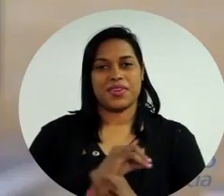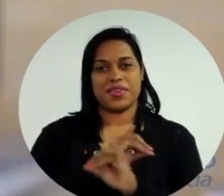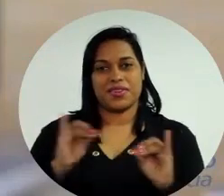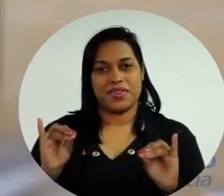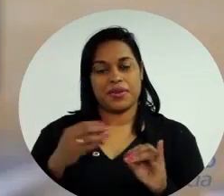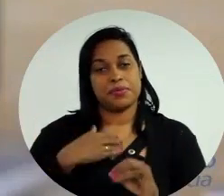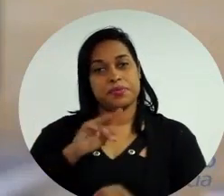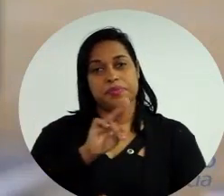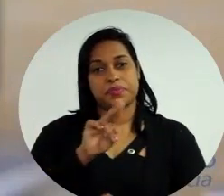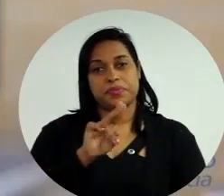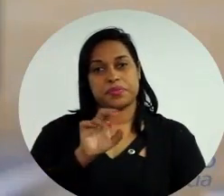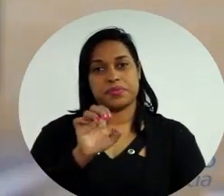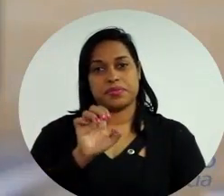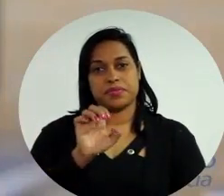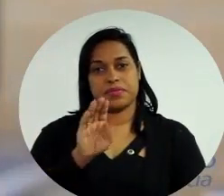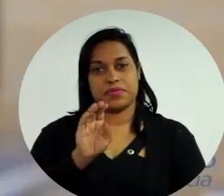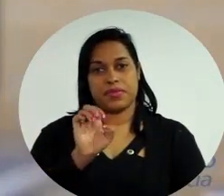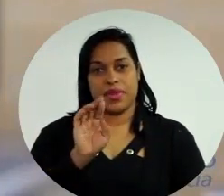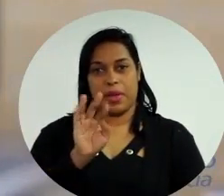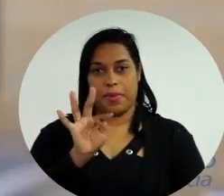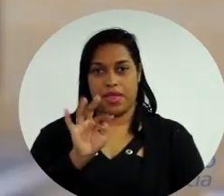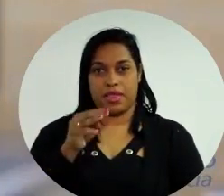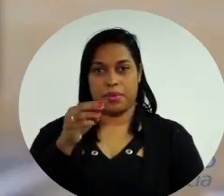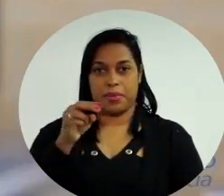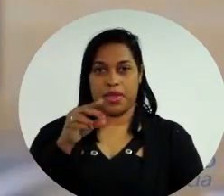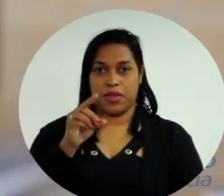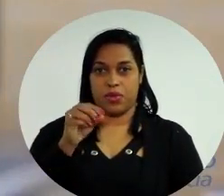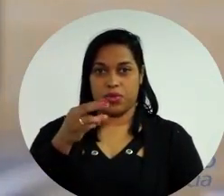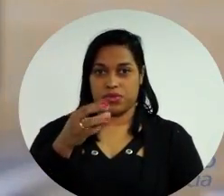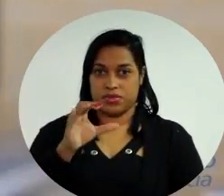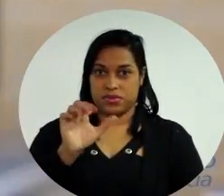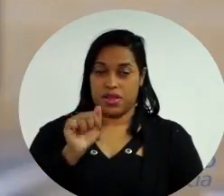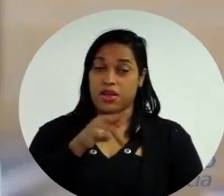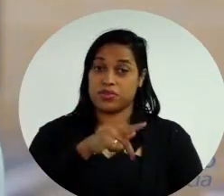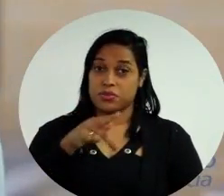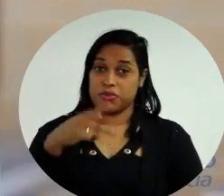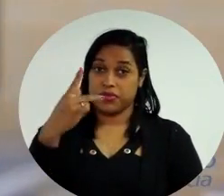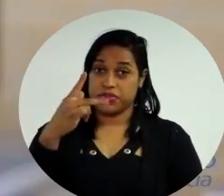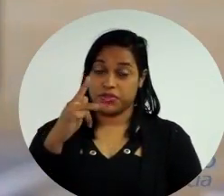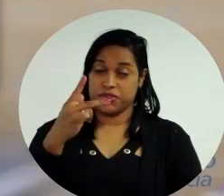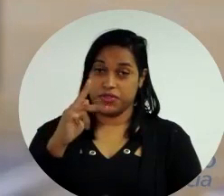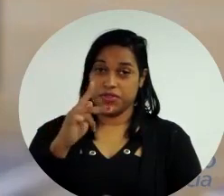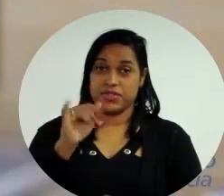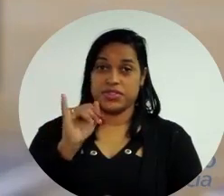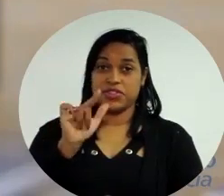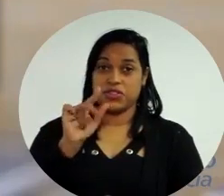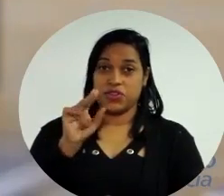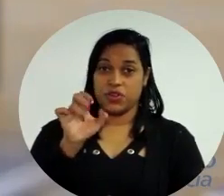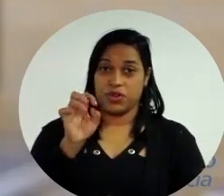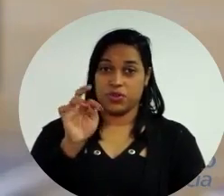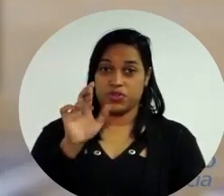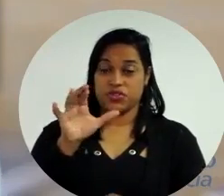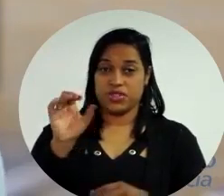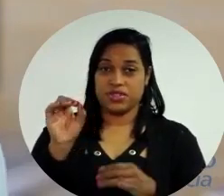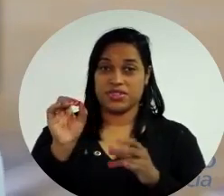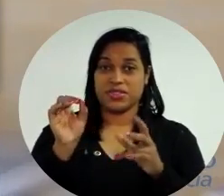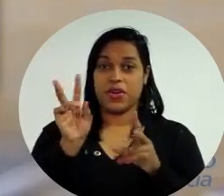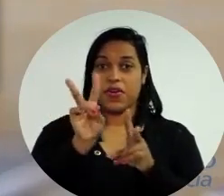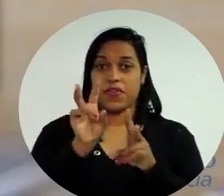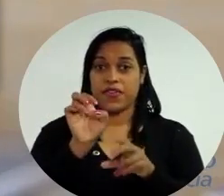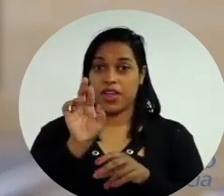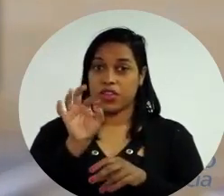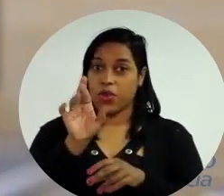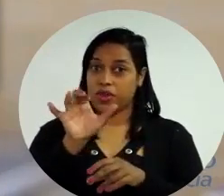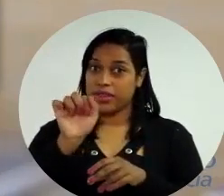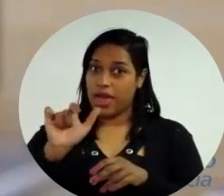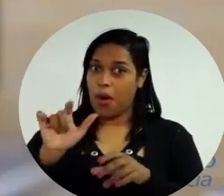Olá, meu nome é Everton Mendonça, eu sou professor de vocês de Ilustração Vetorial para a Web. Essa é a competência 1,